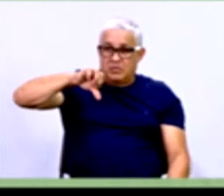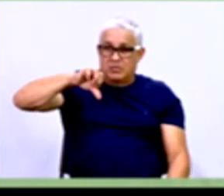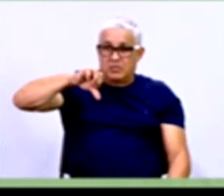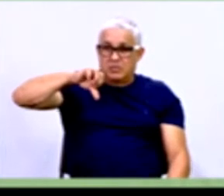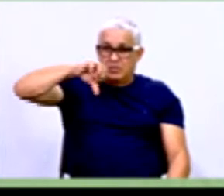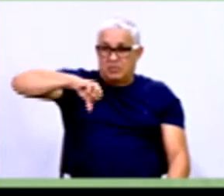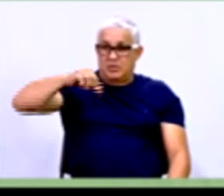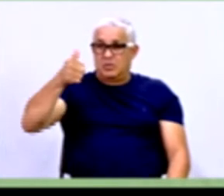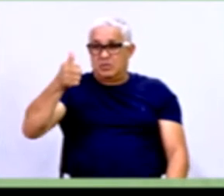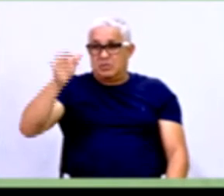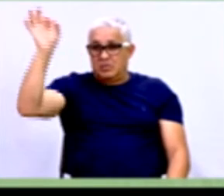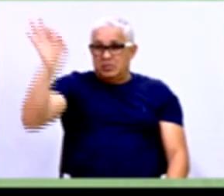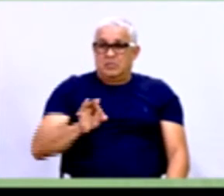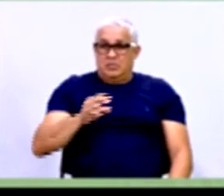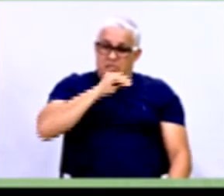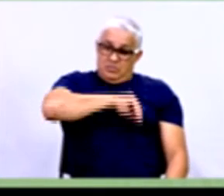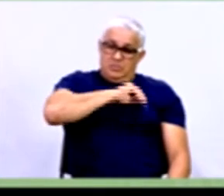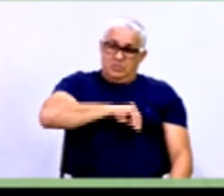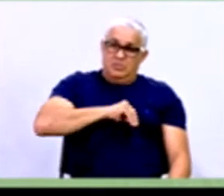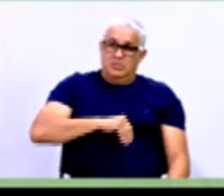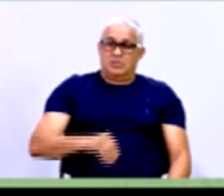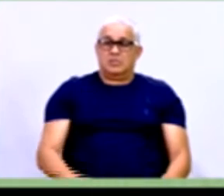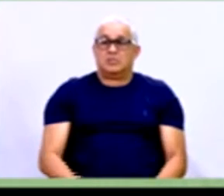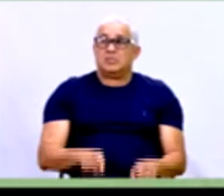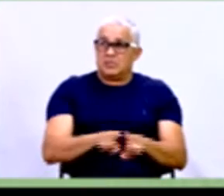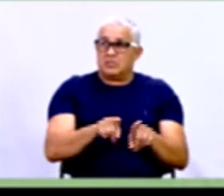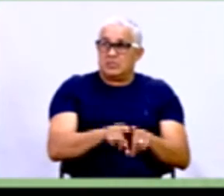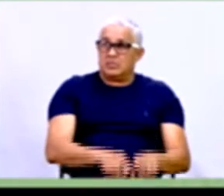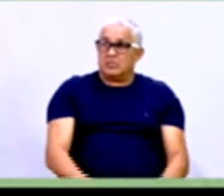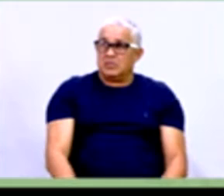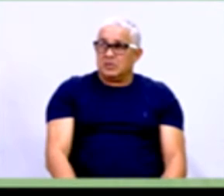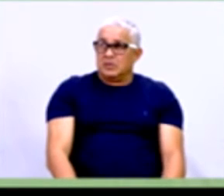benefício, estando ademais sujeito às revisões periódicas.